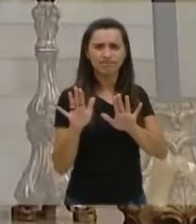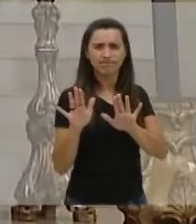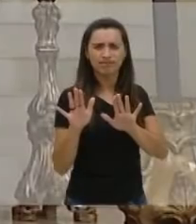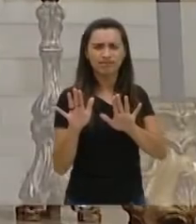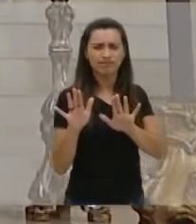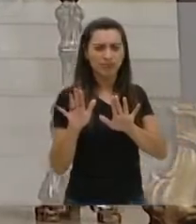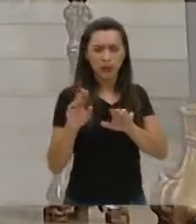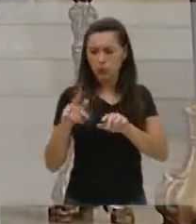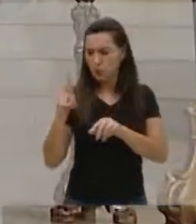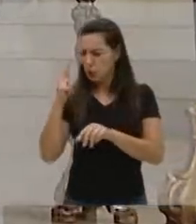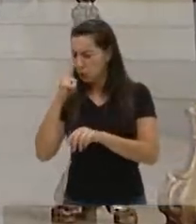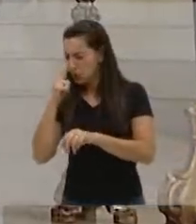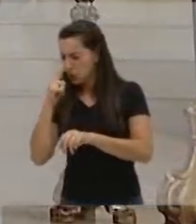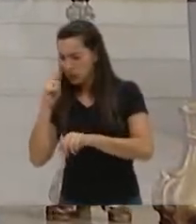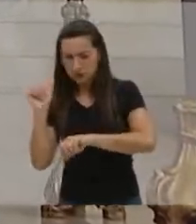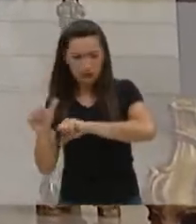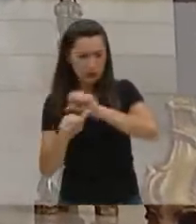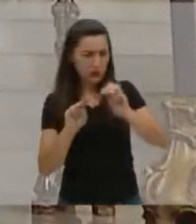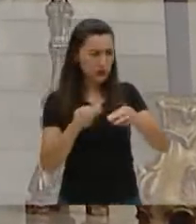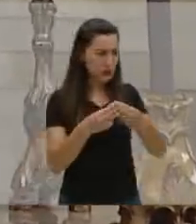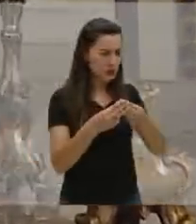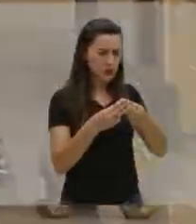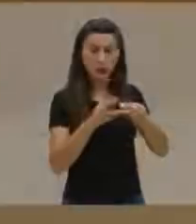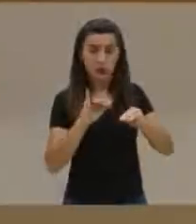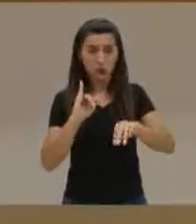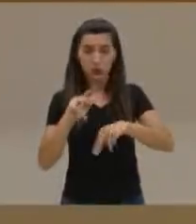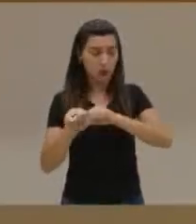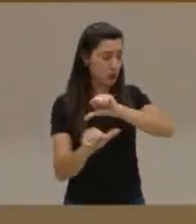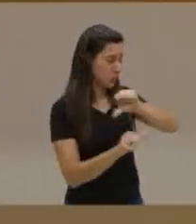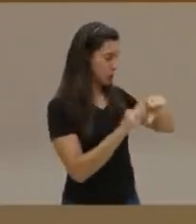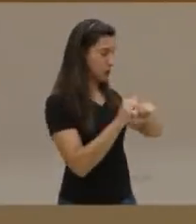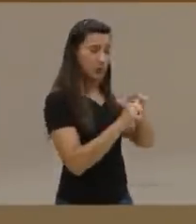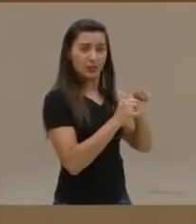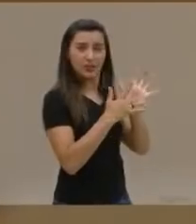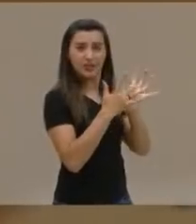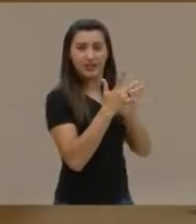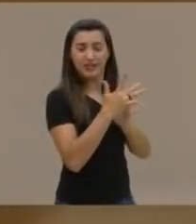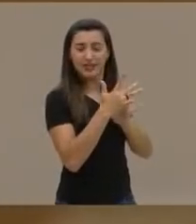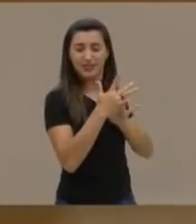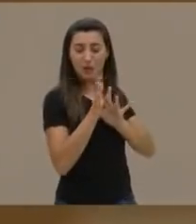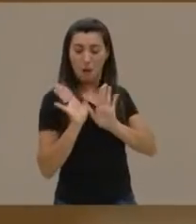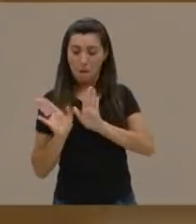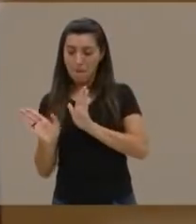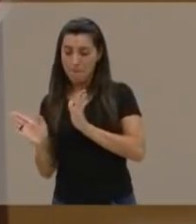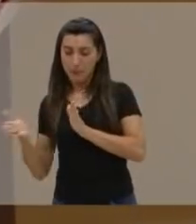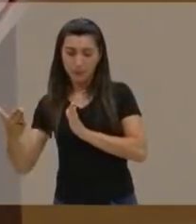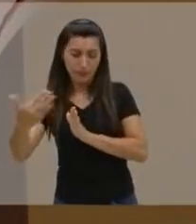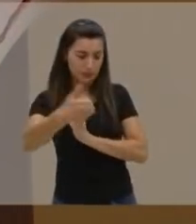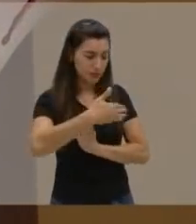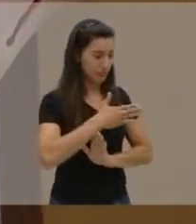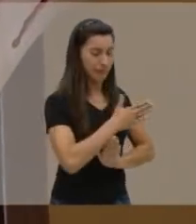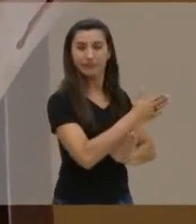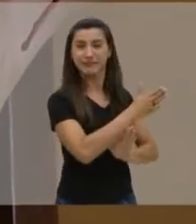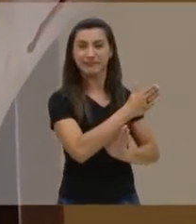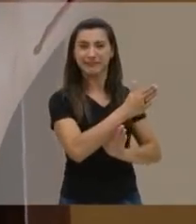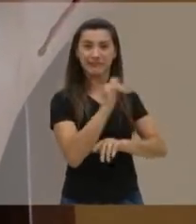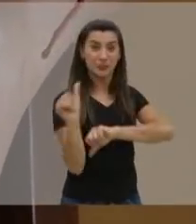do judaísmo para Jesus Cristo. Gente, é um processo, é o caminho. É um caminho difícil.